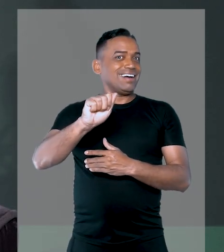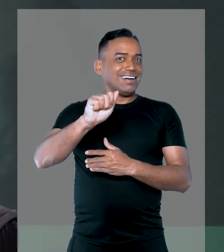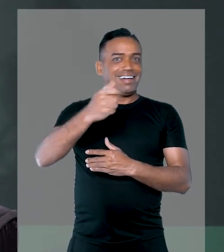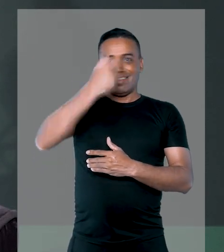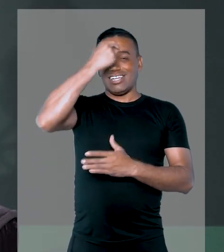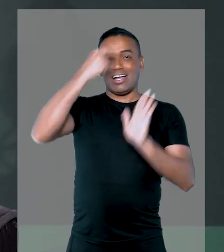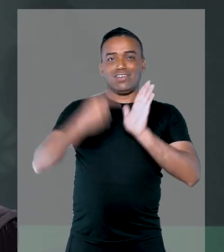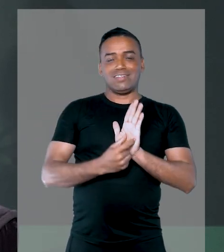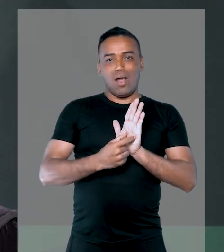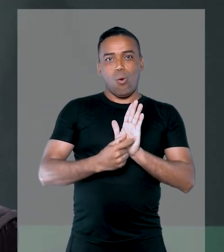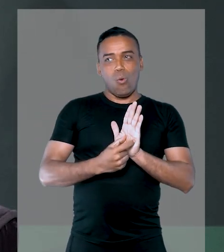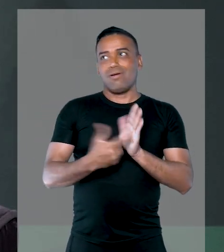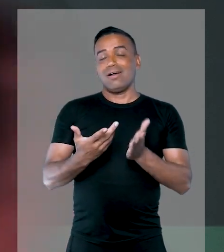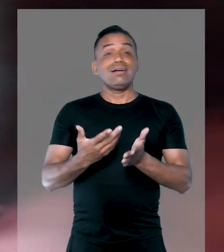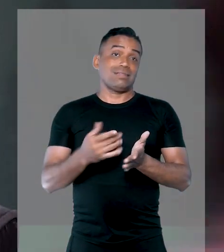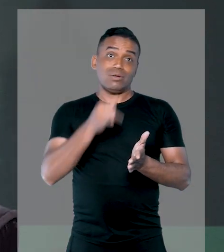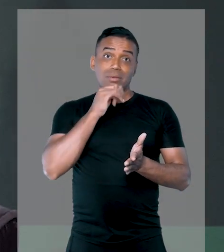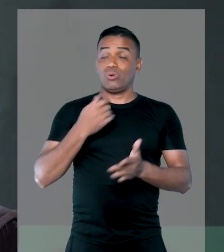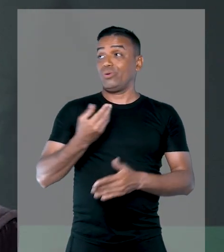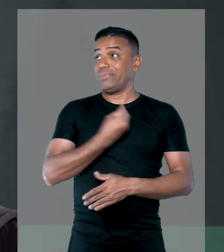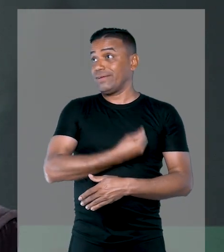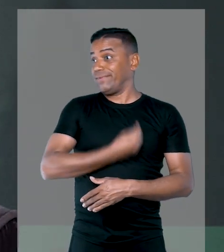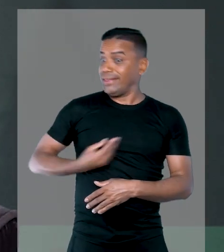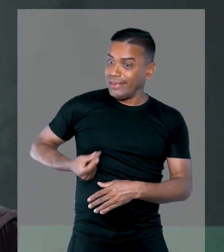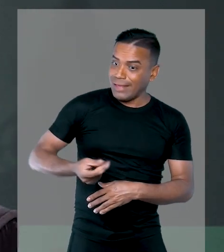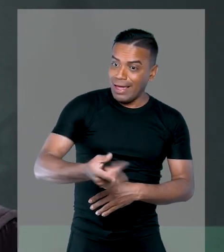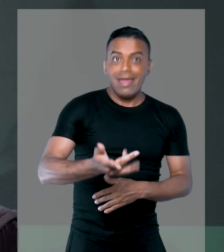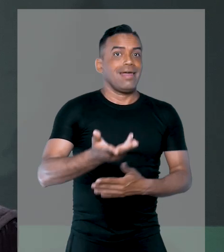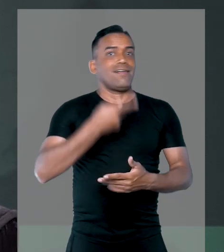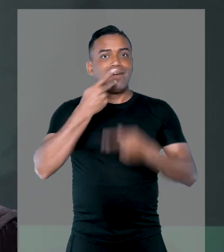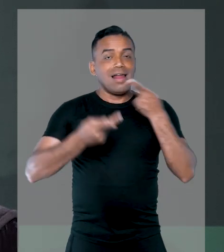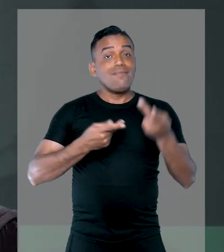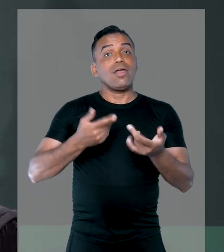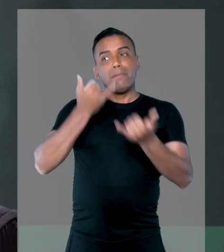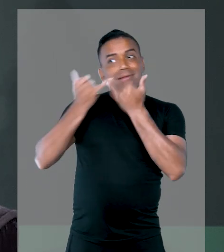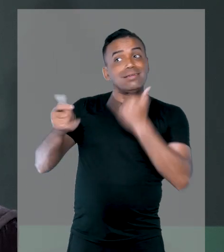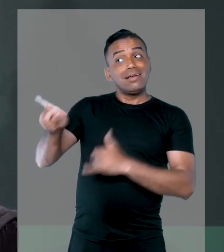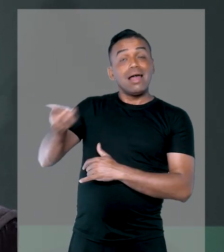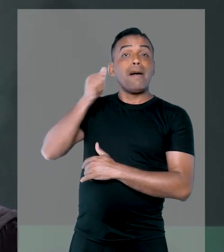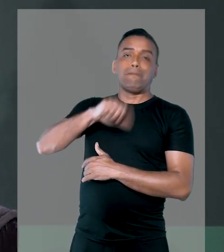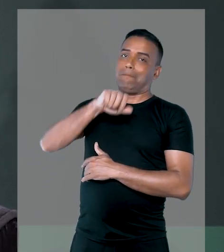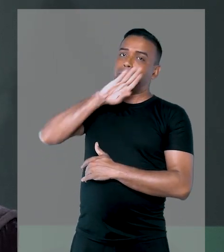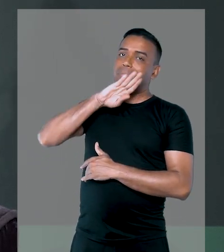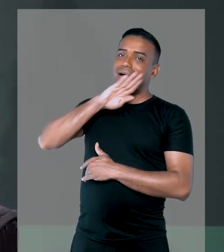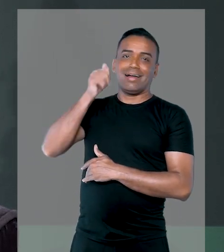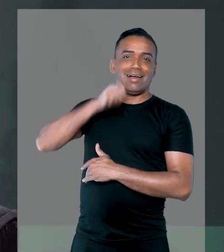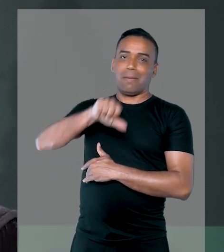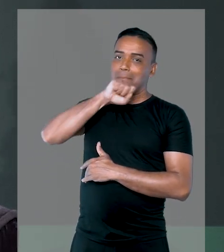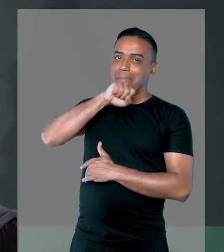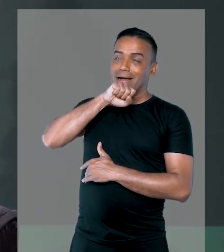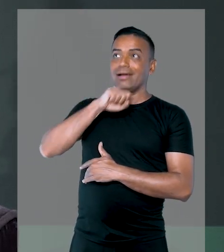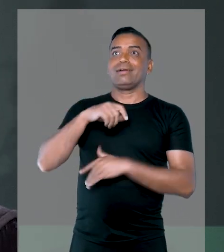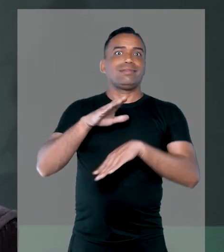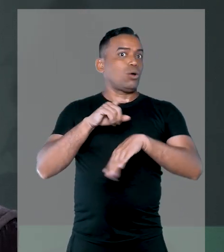Então, o que acontece? A minha vida inteira, todo mundo sempre falou que eu era muito parecida com a minha mãe, que também está aqui. E, por muito tempo, a